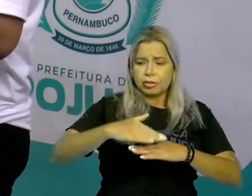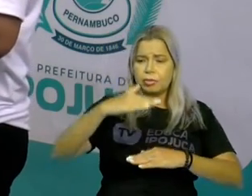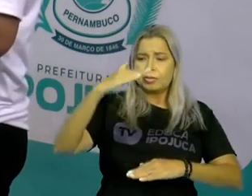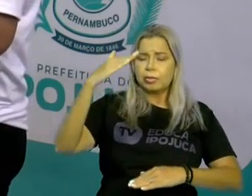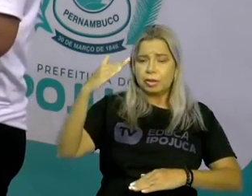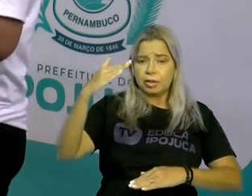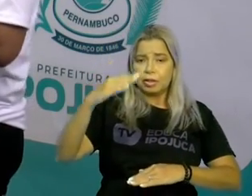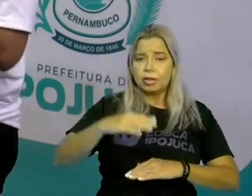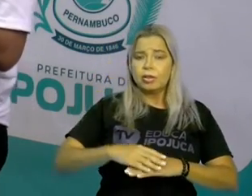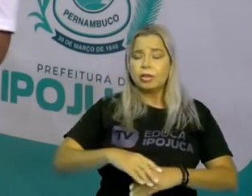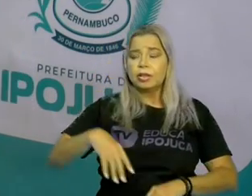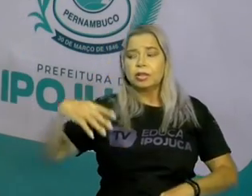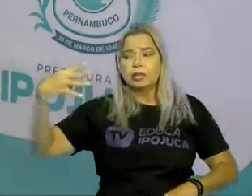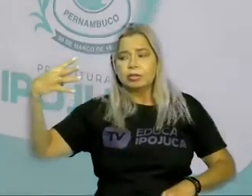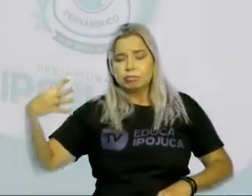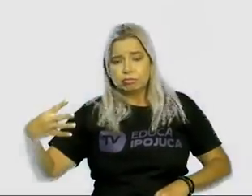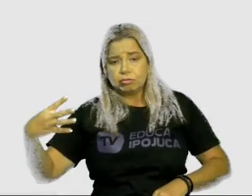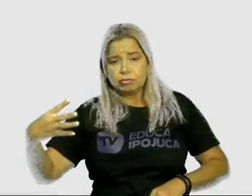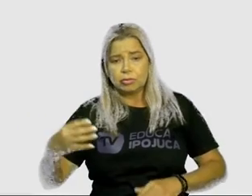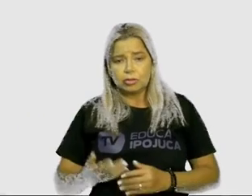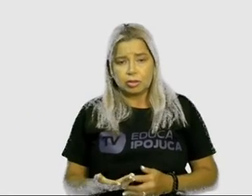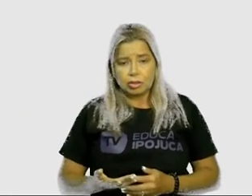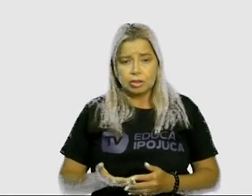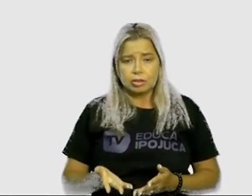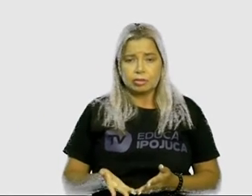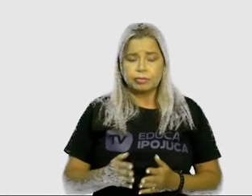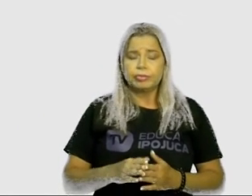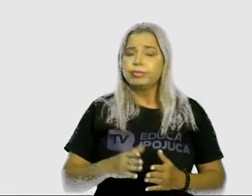e concluir que, vamos lá, em